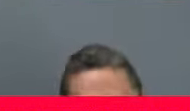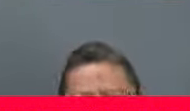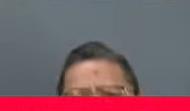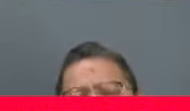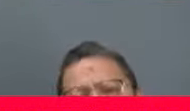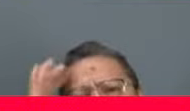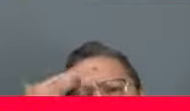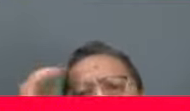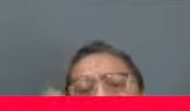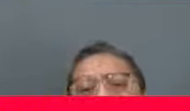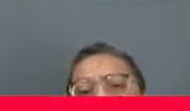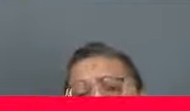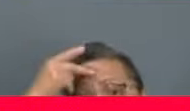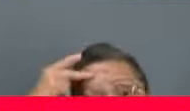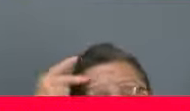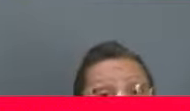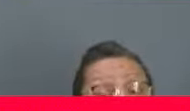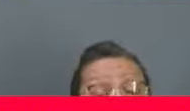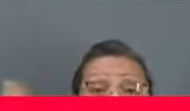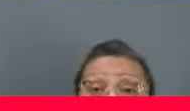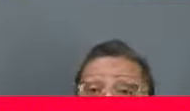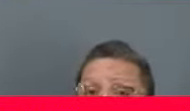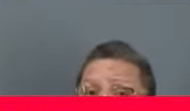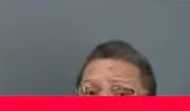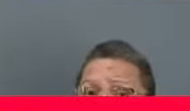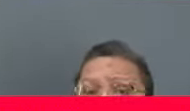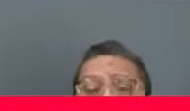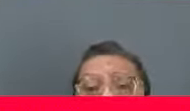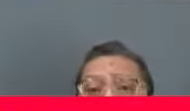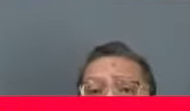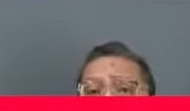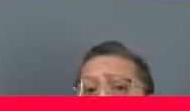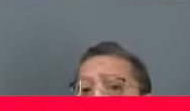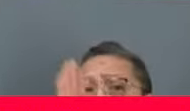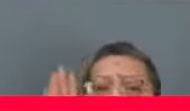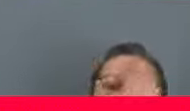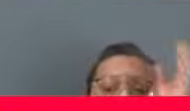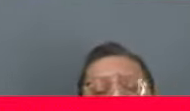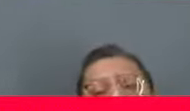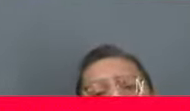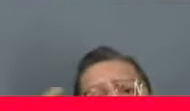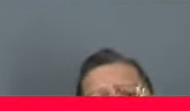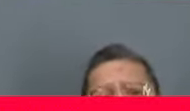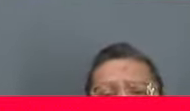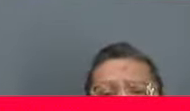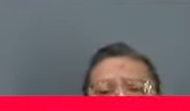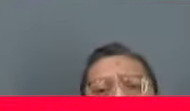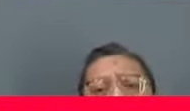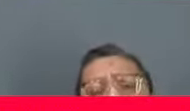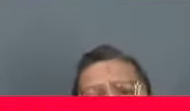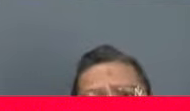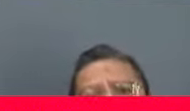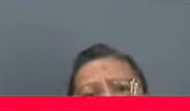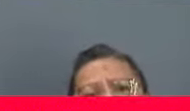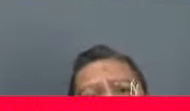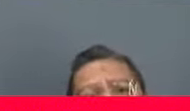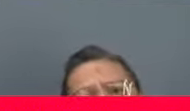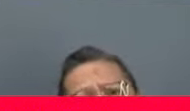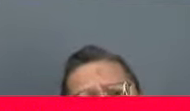que as pessoas ficam cada vez mais revoltadas por causa dos excessos deles por causa das injustiças